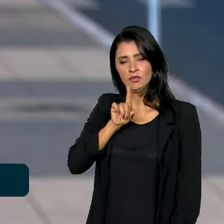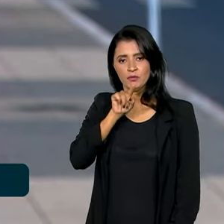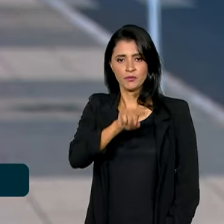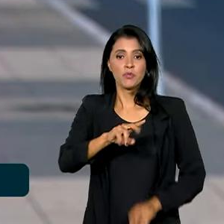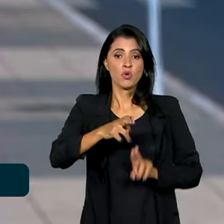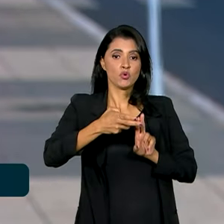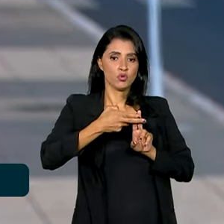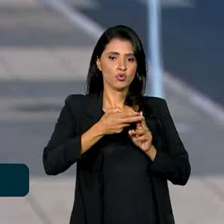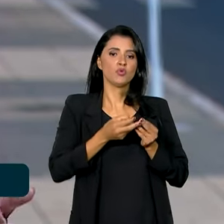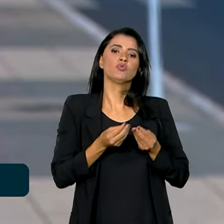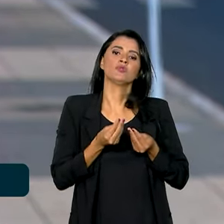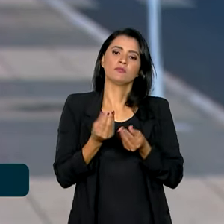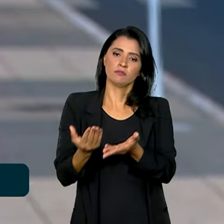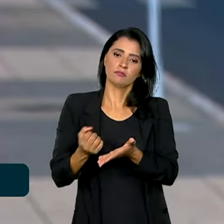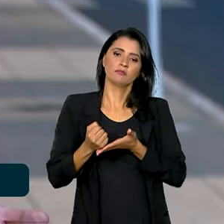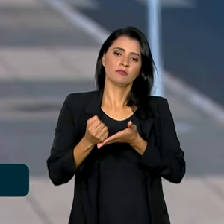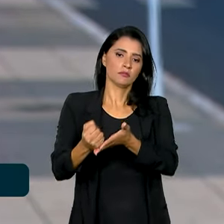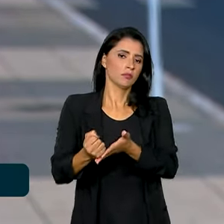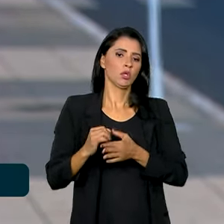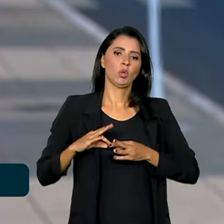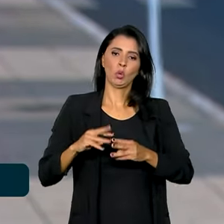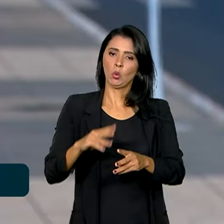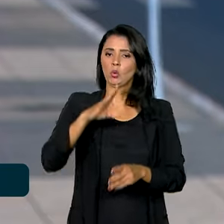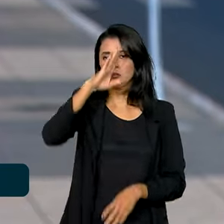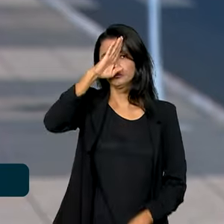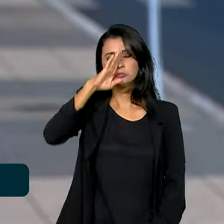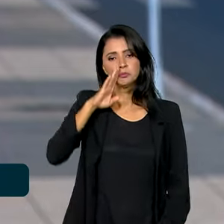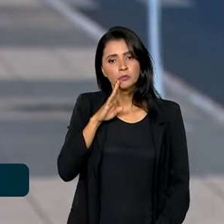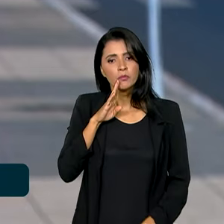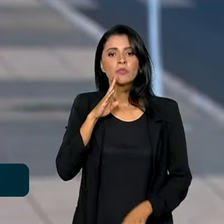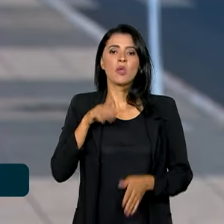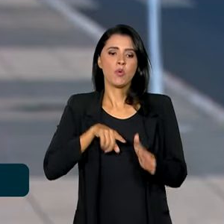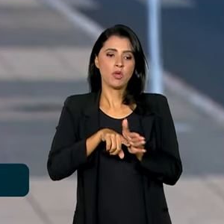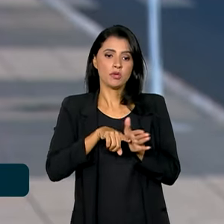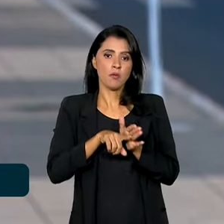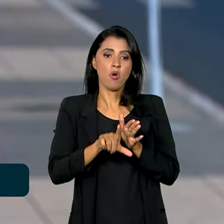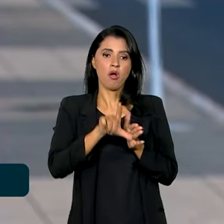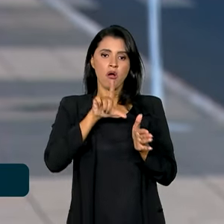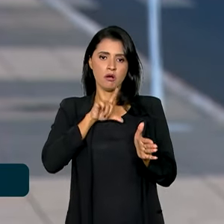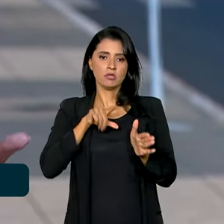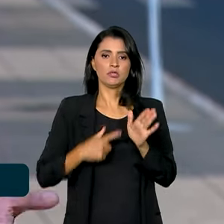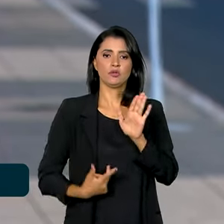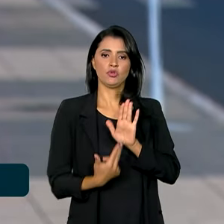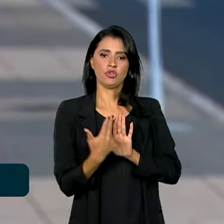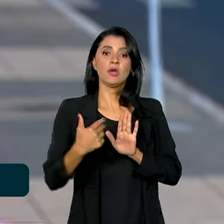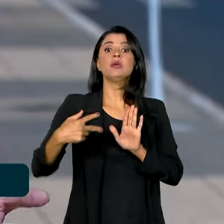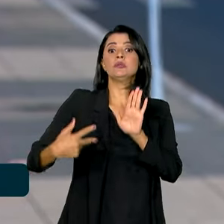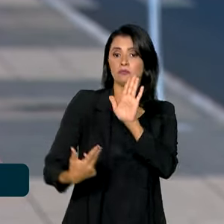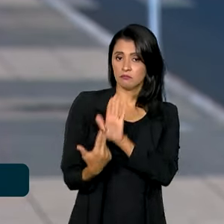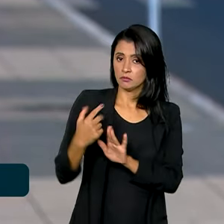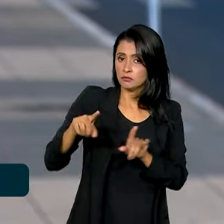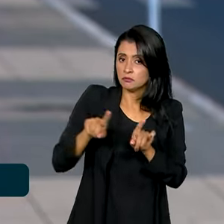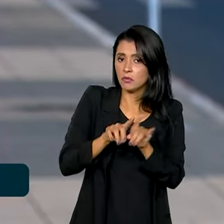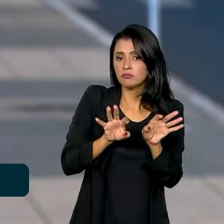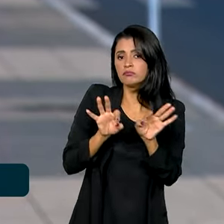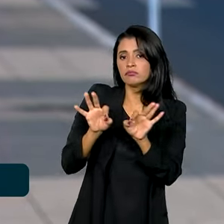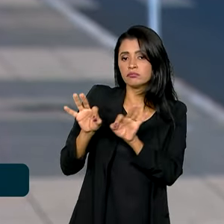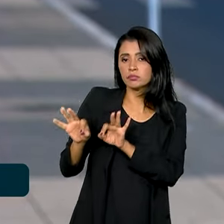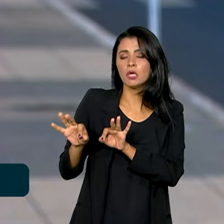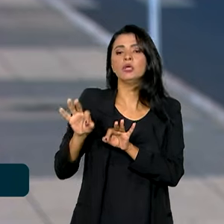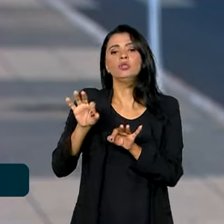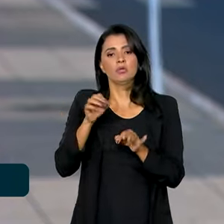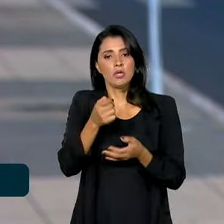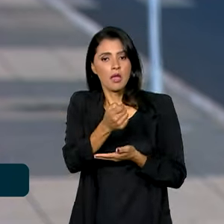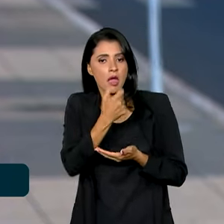SUS oferece assistência integral e gratuita desde os exames preparatórios até a cirurgia, o acompanhamento e